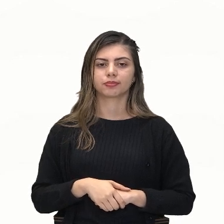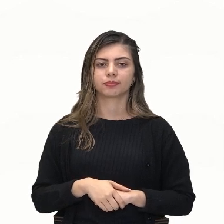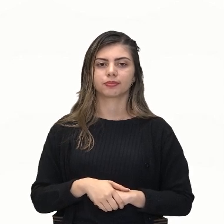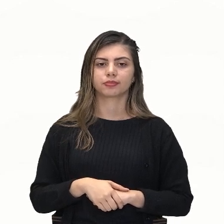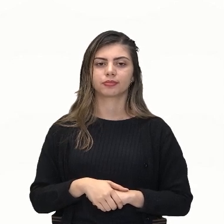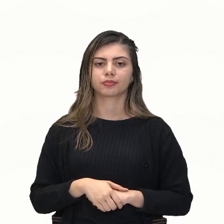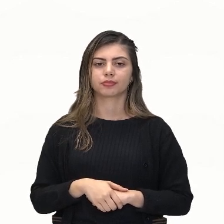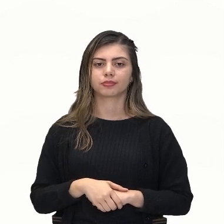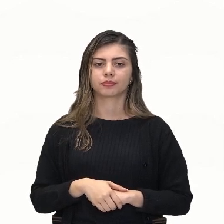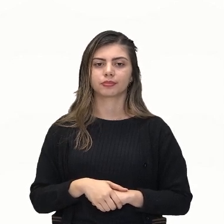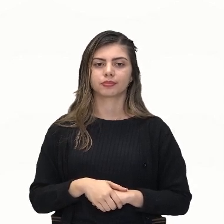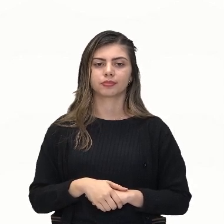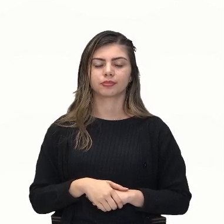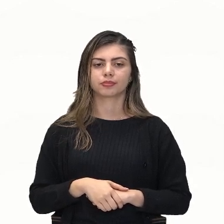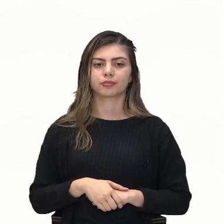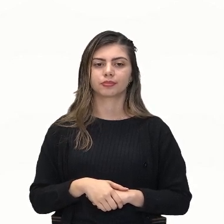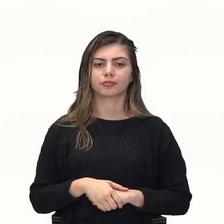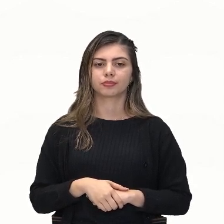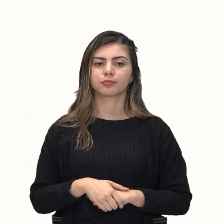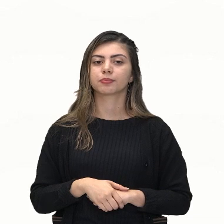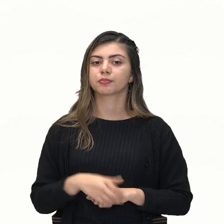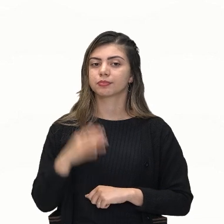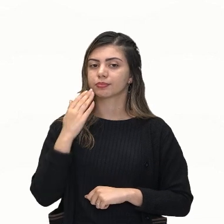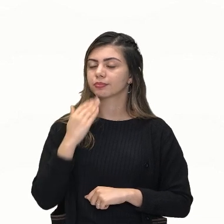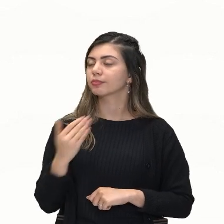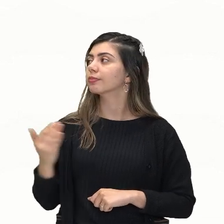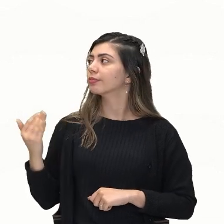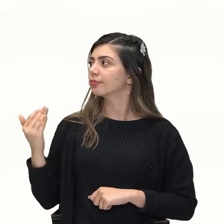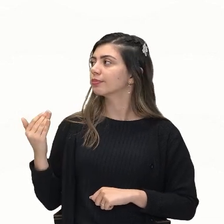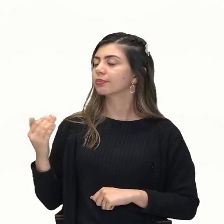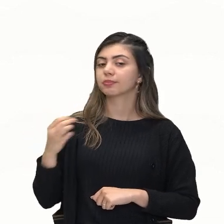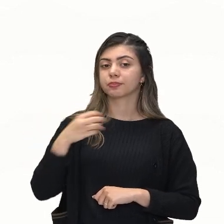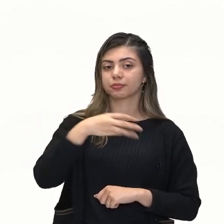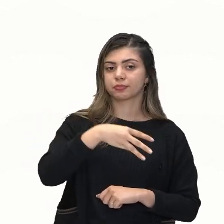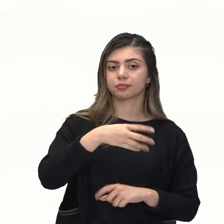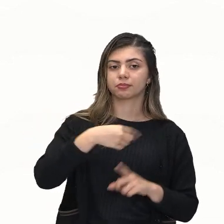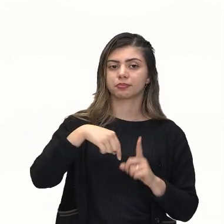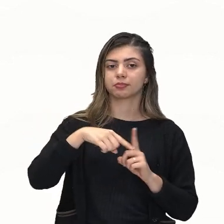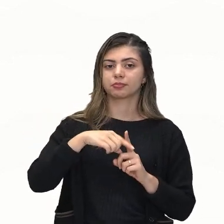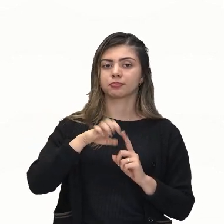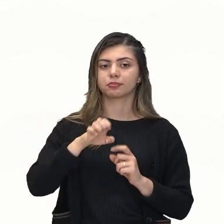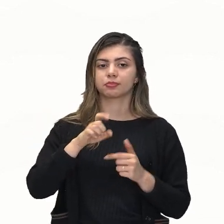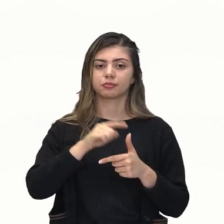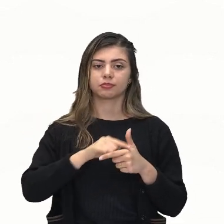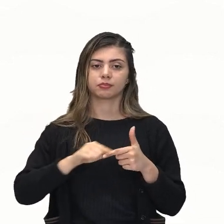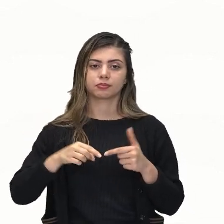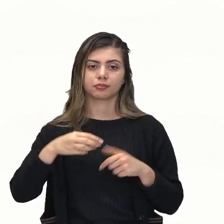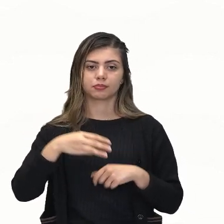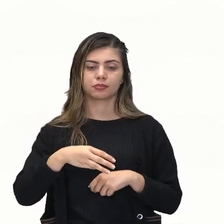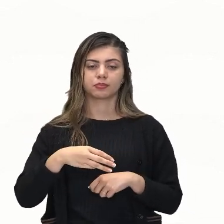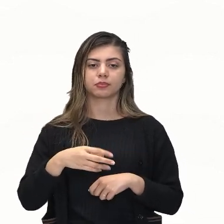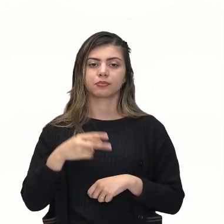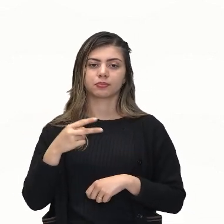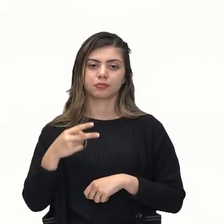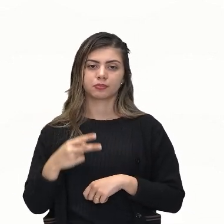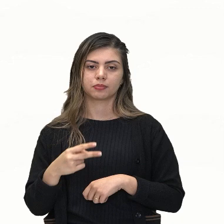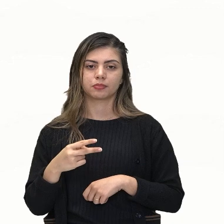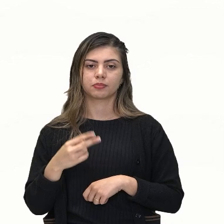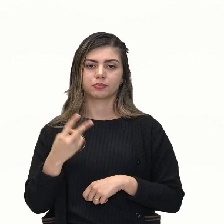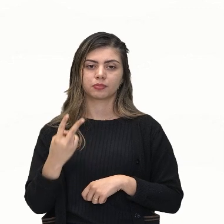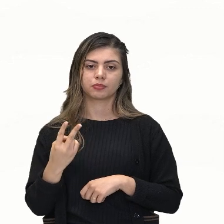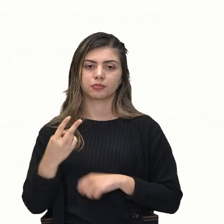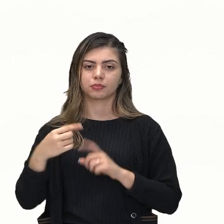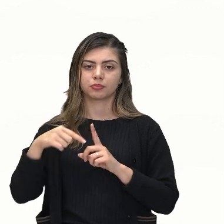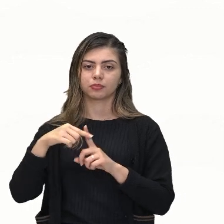aqui, ó, M mais E sobre M igual a 2 mais 5